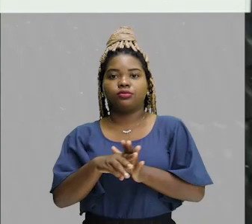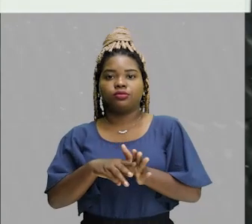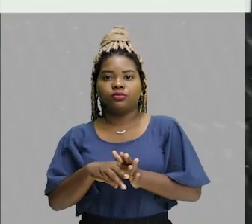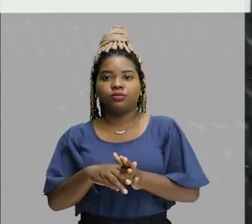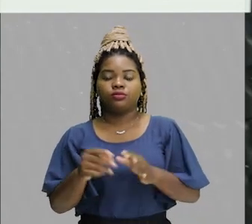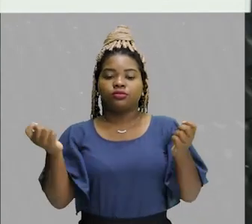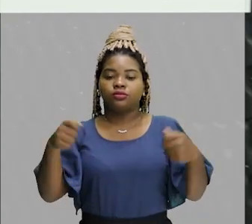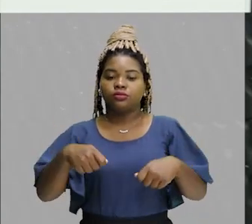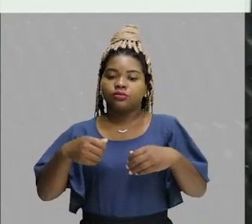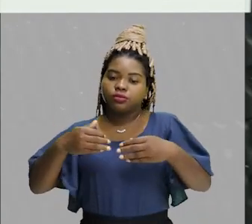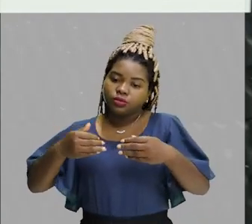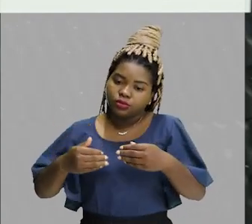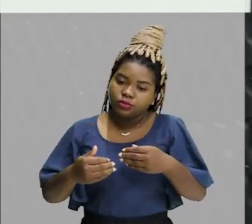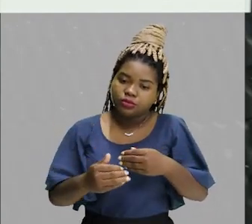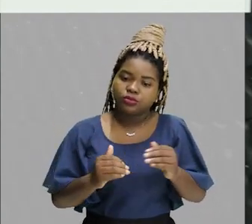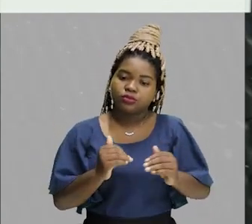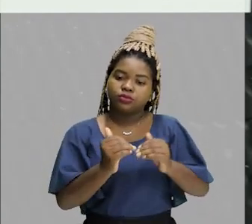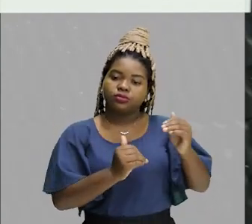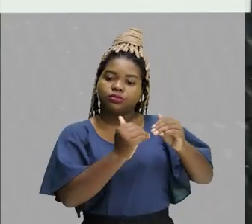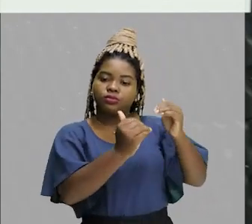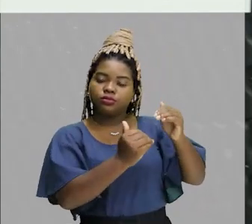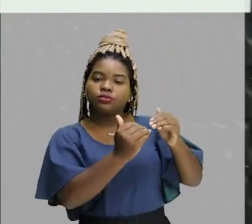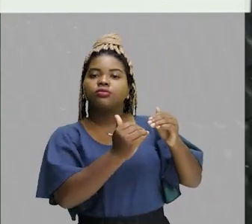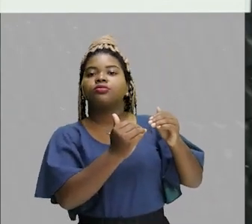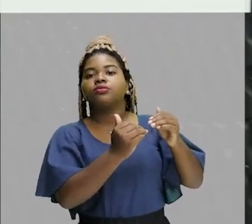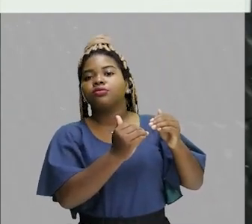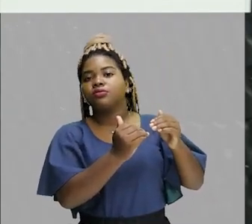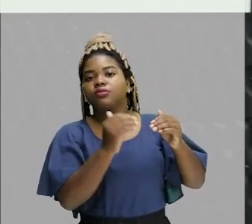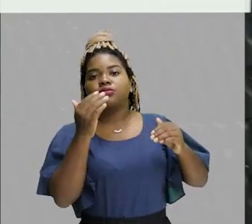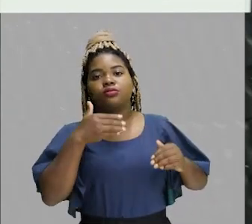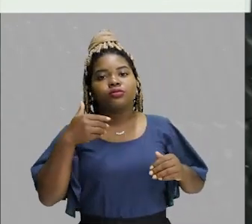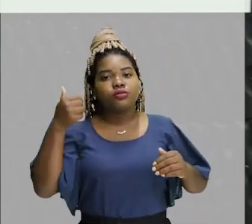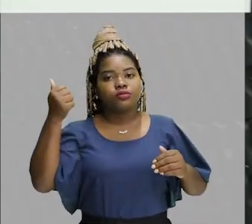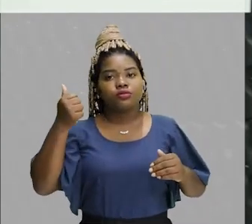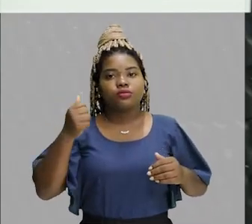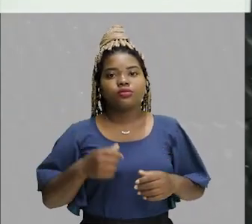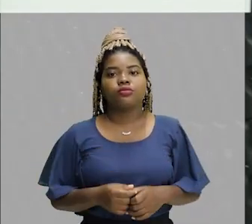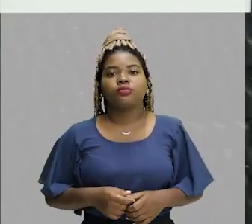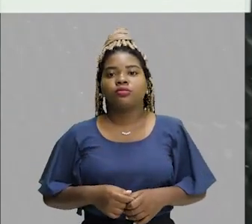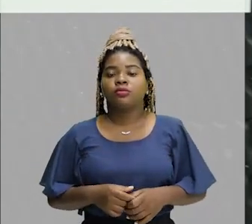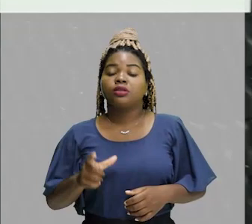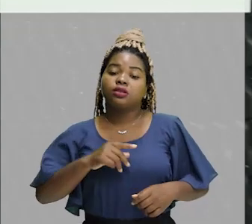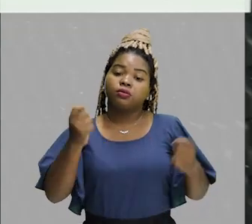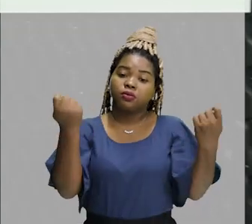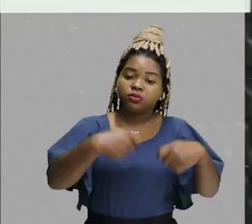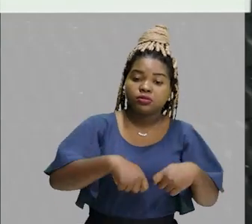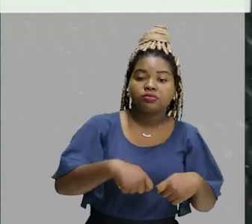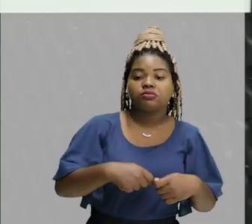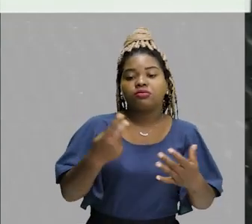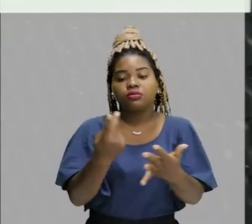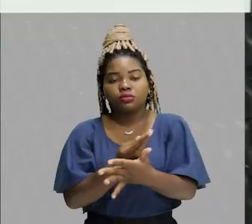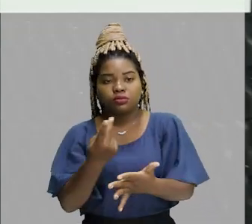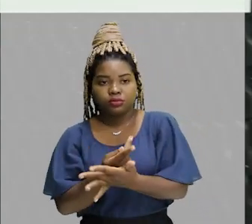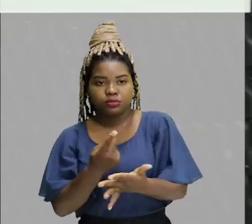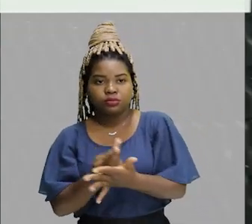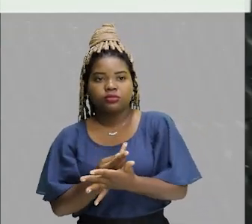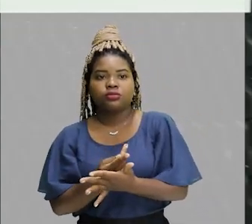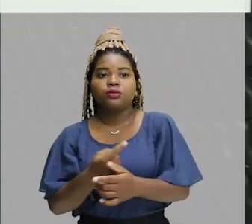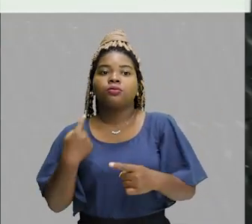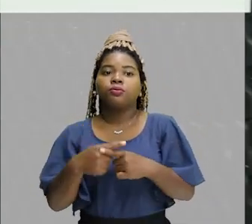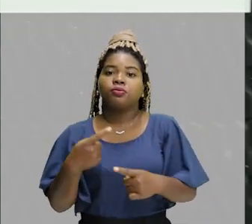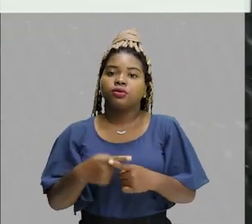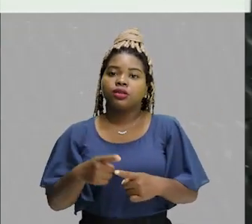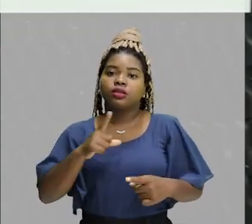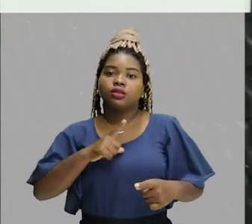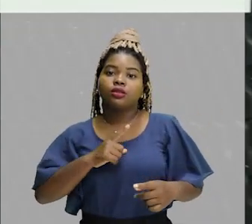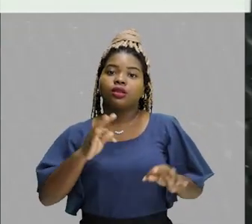mesmo assumir uma condição de possibilidade de estar errado por isso, porque vai atribuir a todos